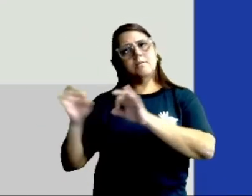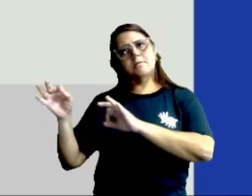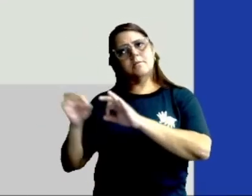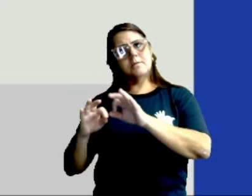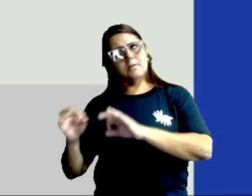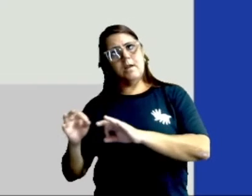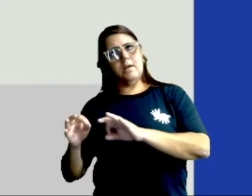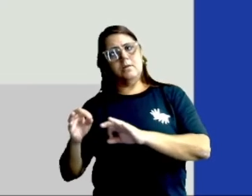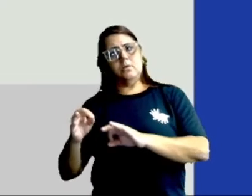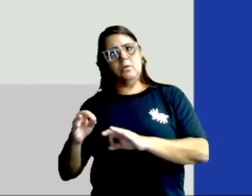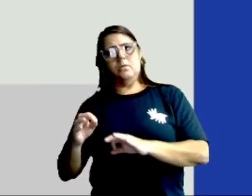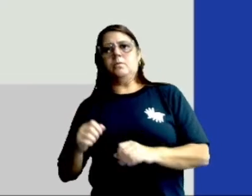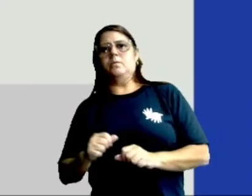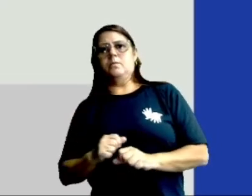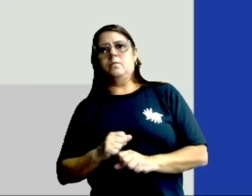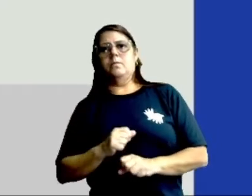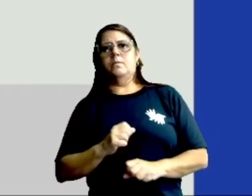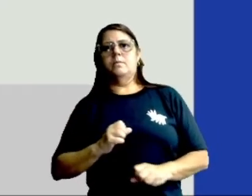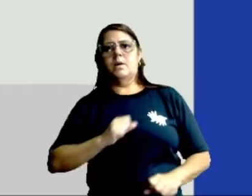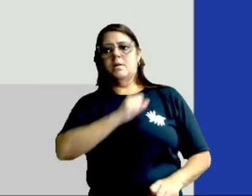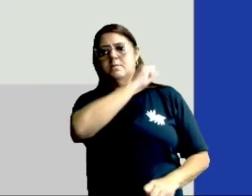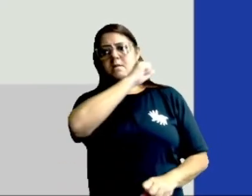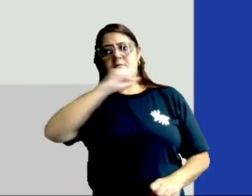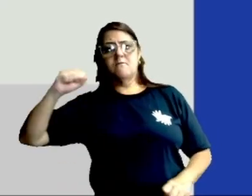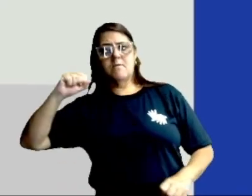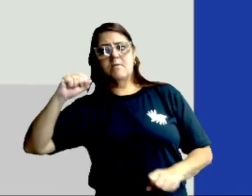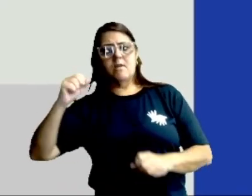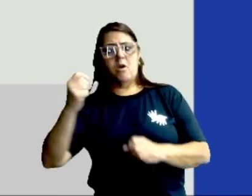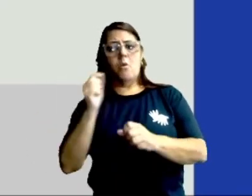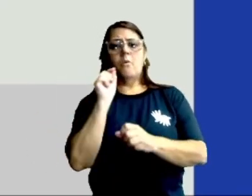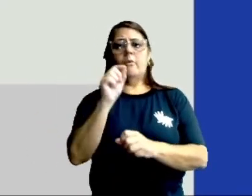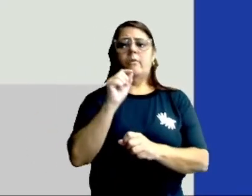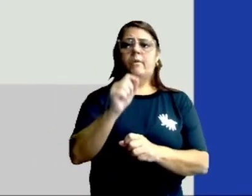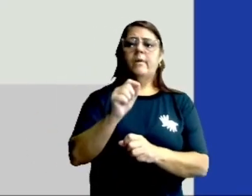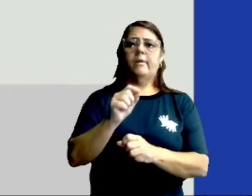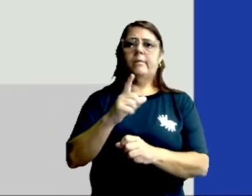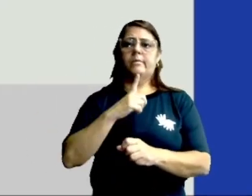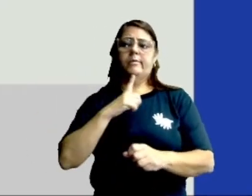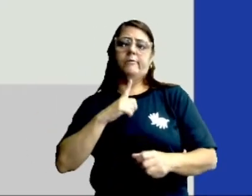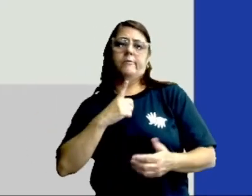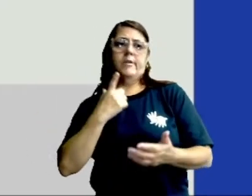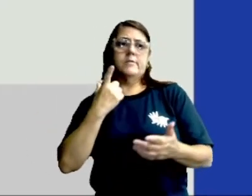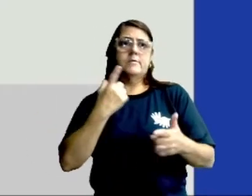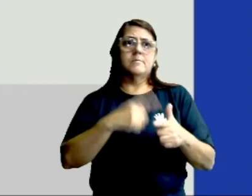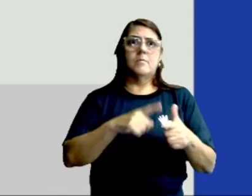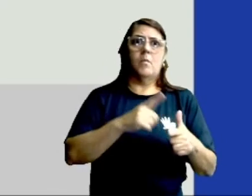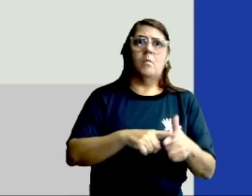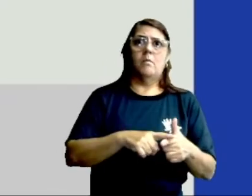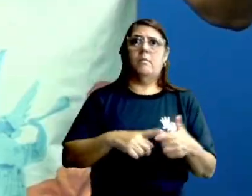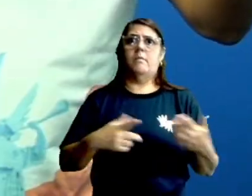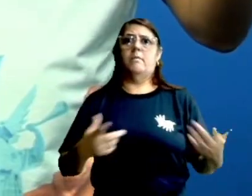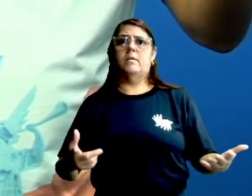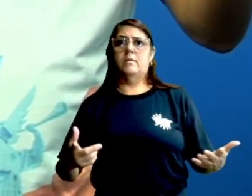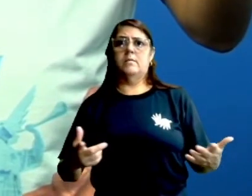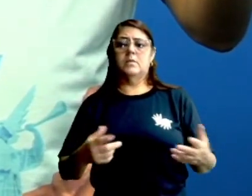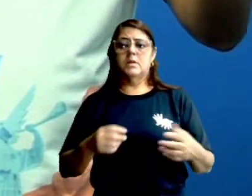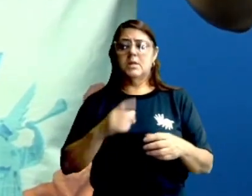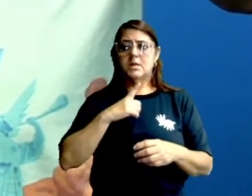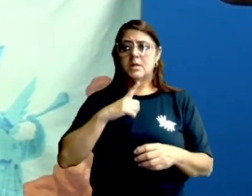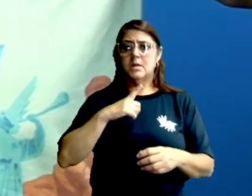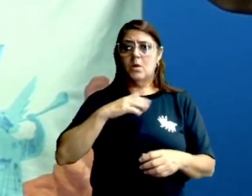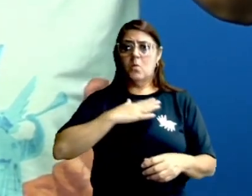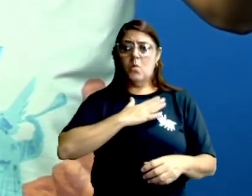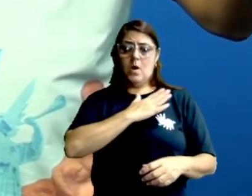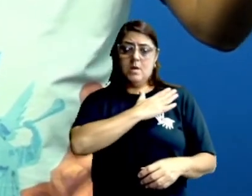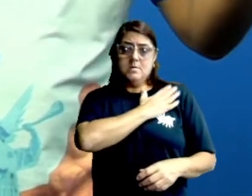para defender o território e conter os levantes que houvesse. Então, eles tinham um exército muito consolidado, né?